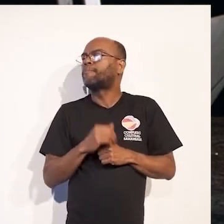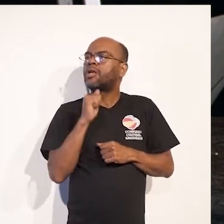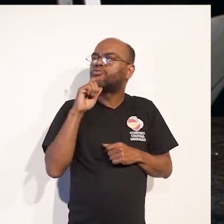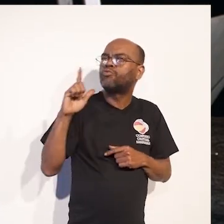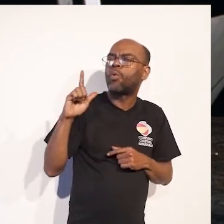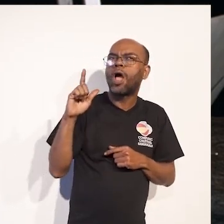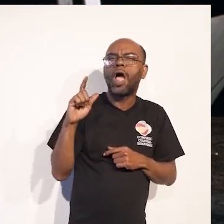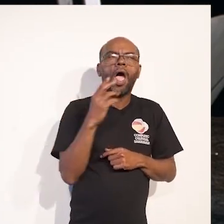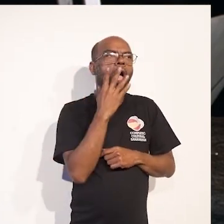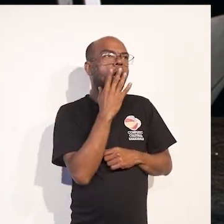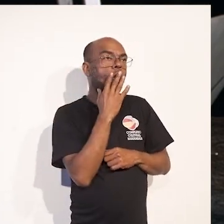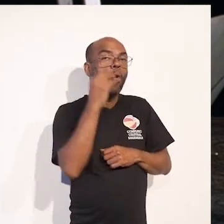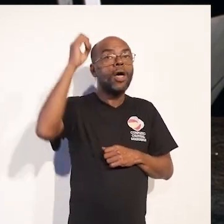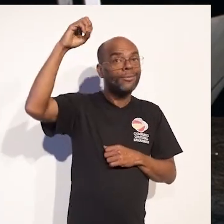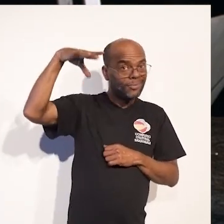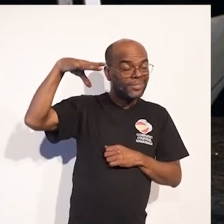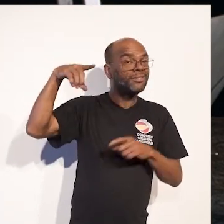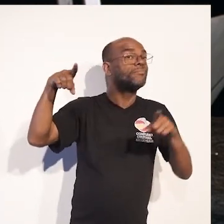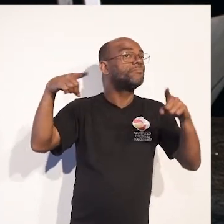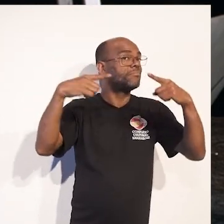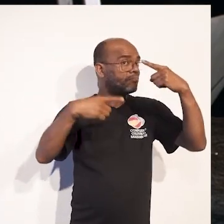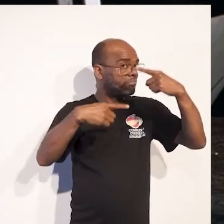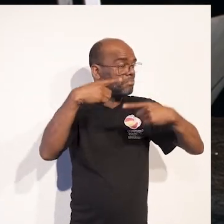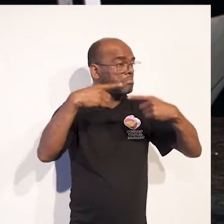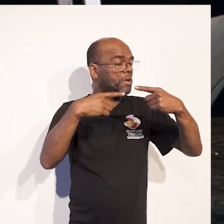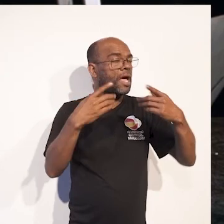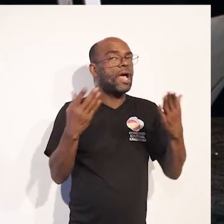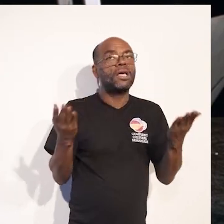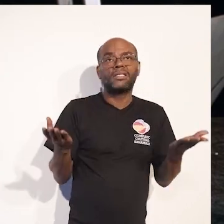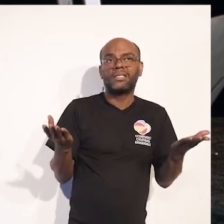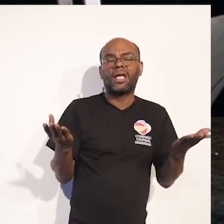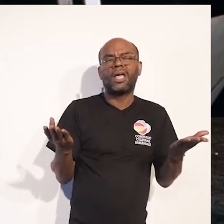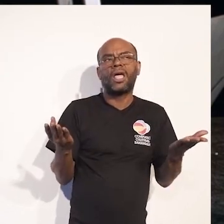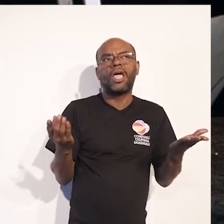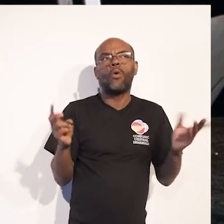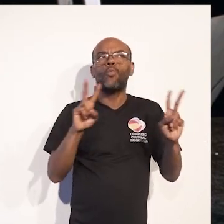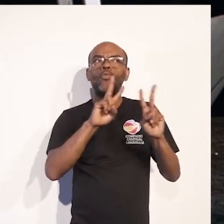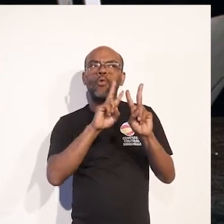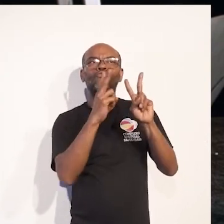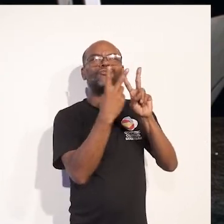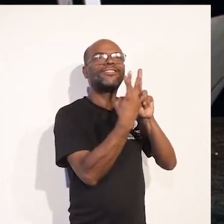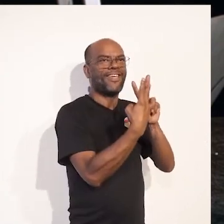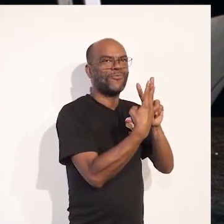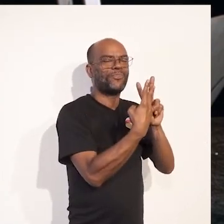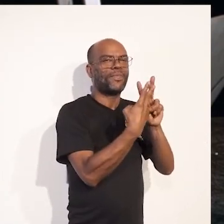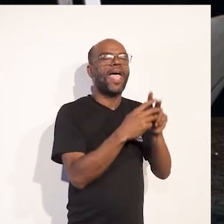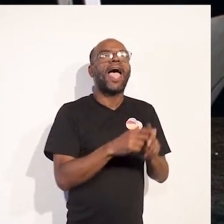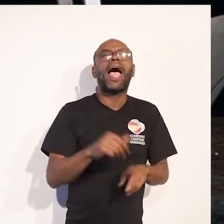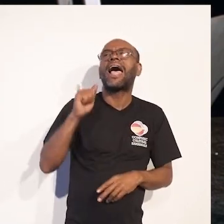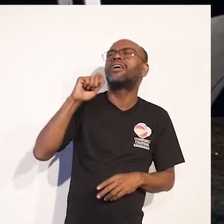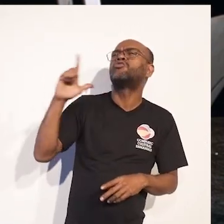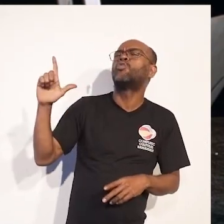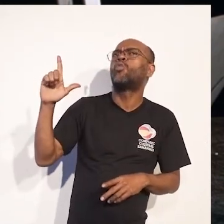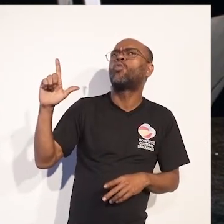a cor à luz. Mas tecnicamente falando, é o oposto. A cor azul, ela